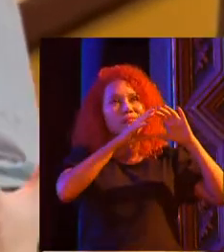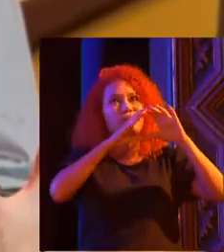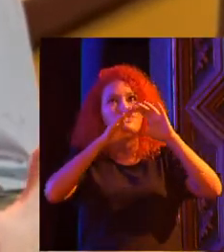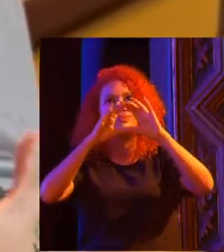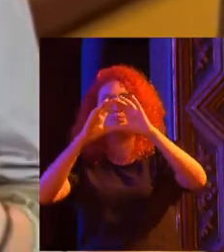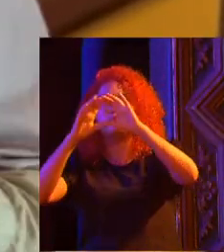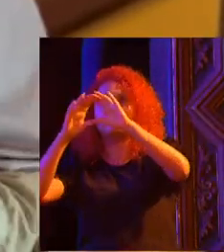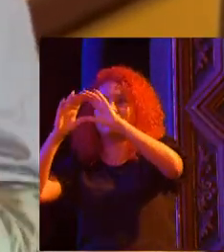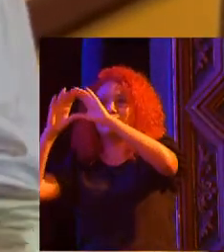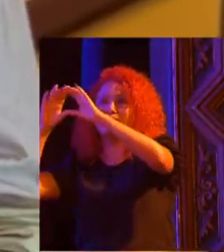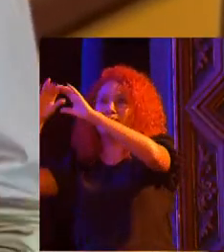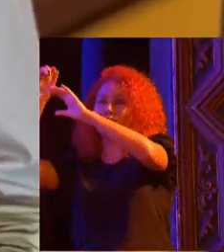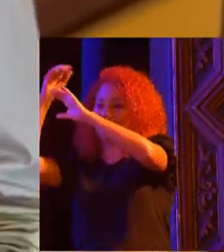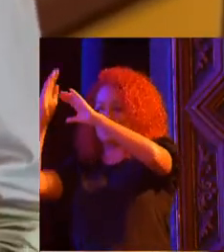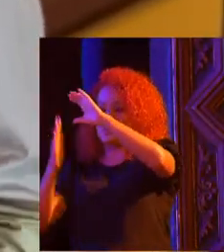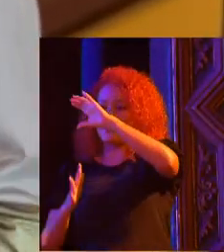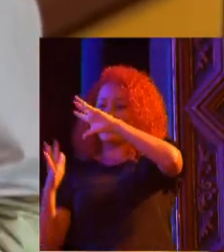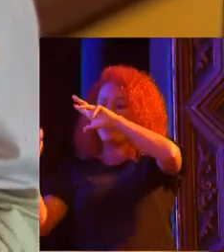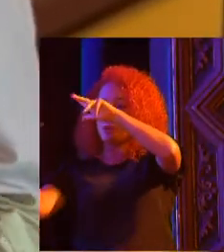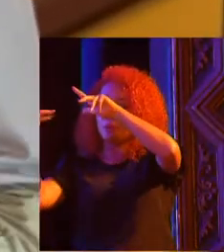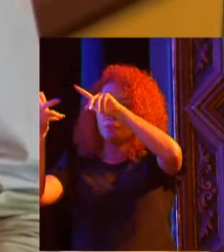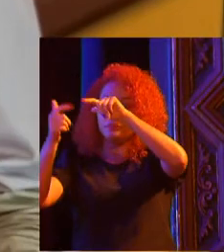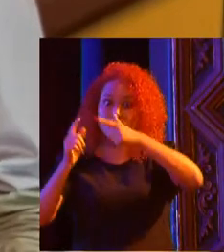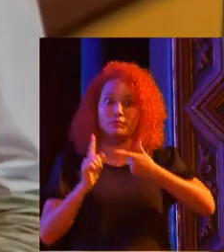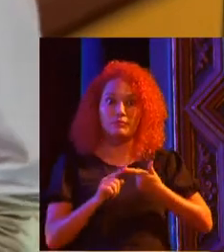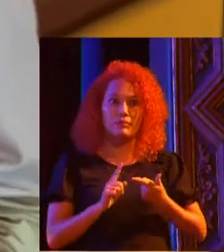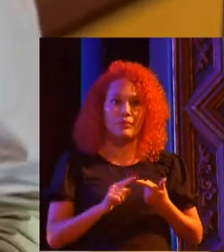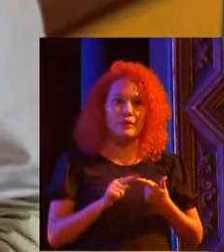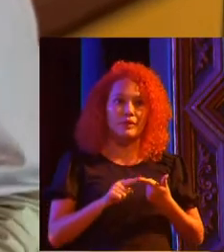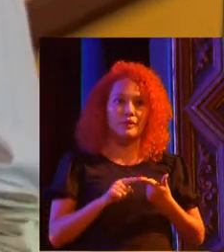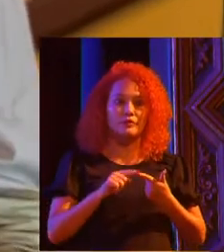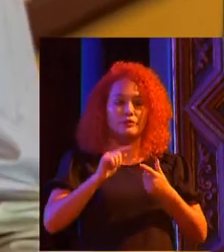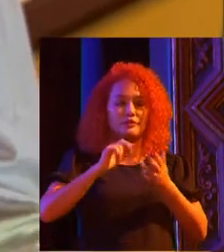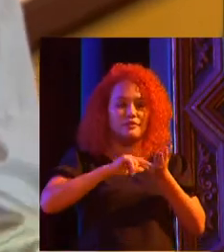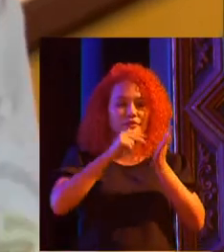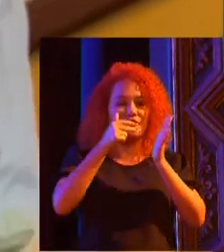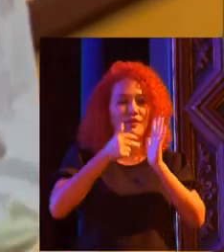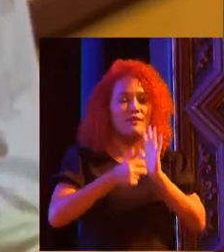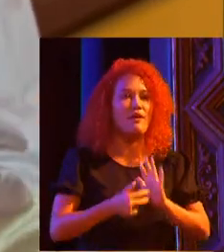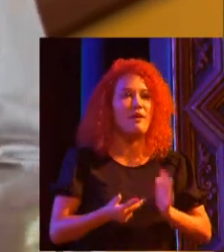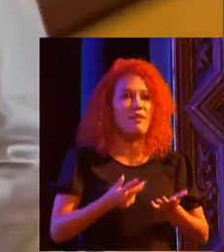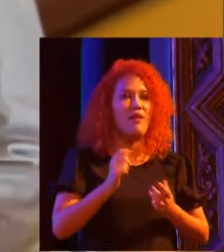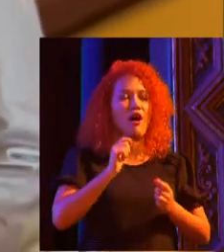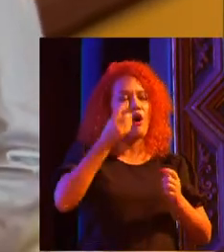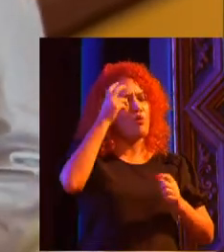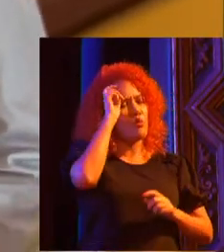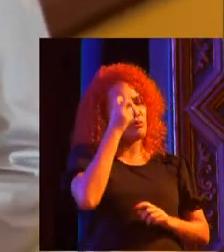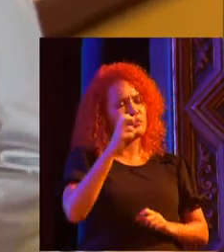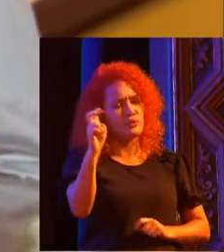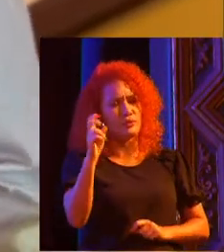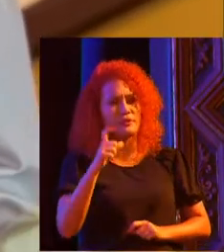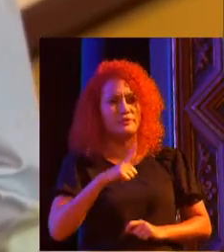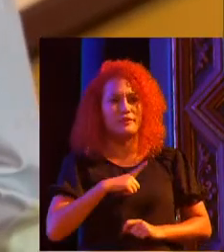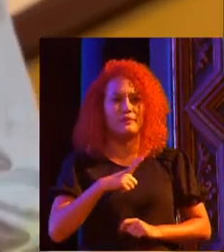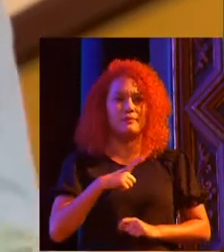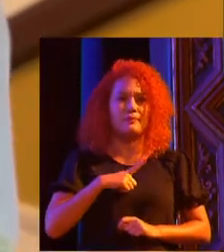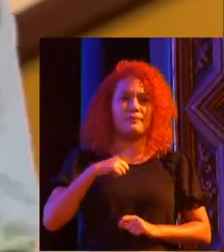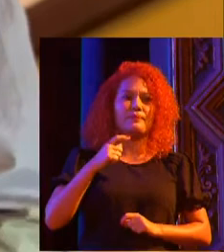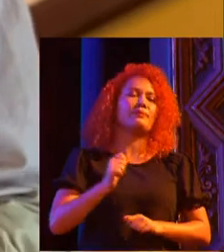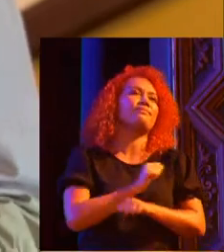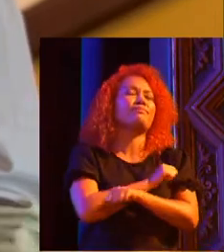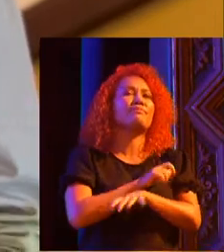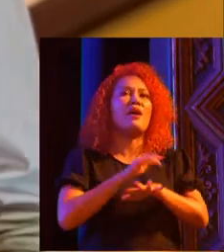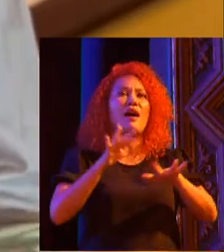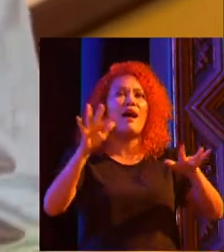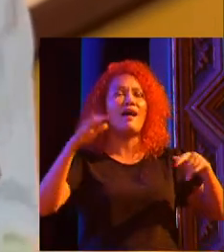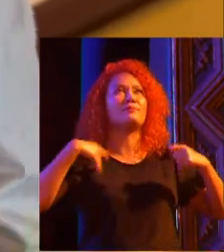nossa floresta para todo o Brasil e para o mundo, mas levam também simbolicamente a nossa cultura, né, que faz com que a cultura brasileira se